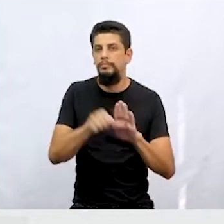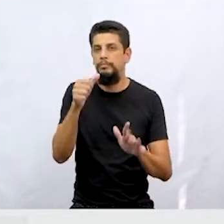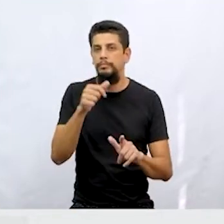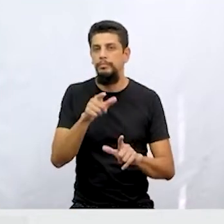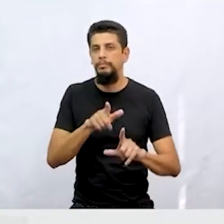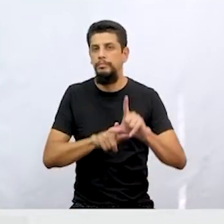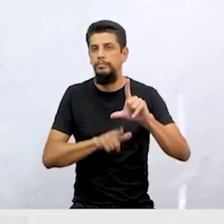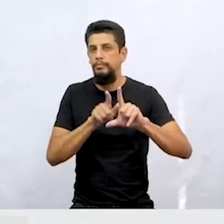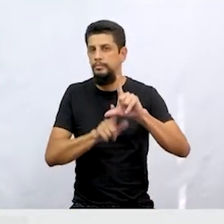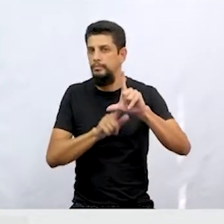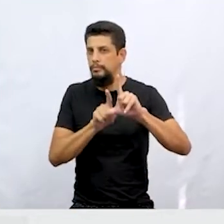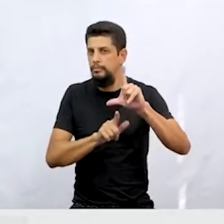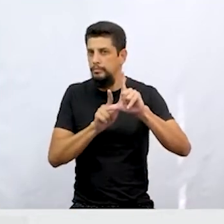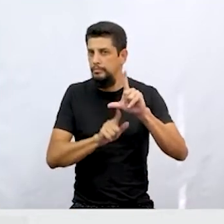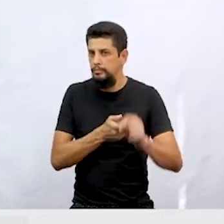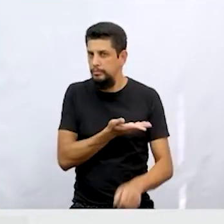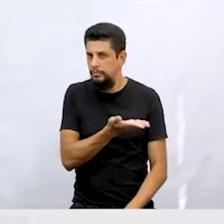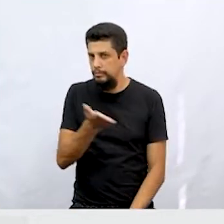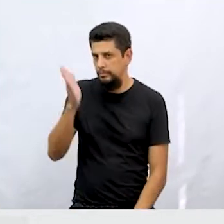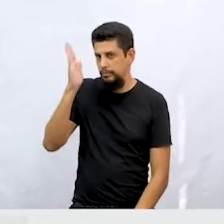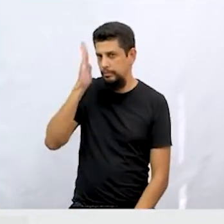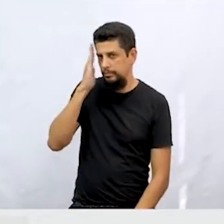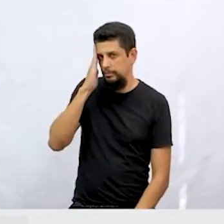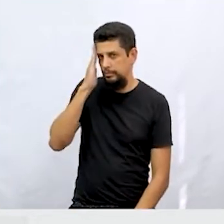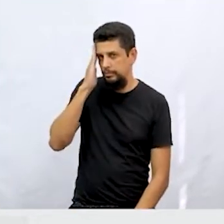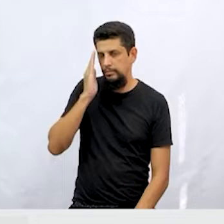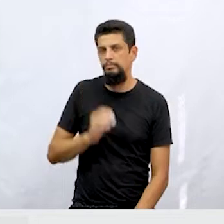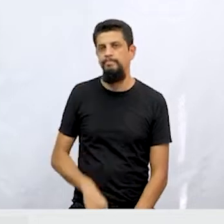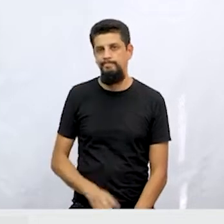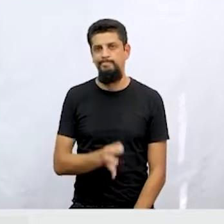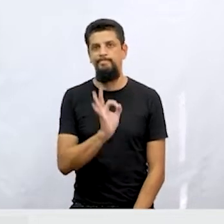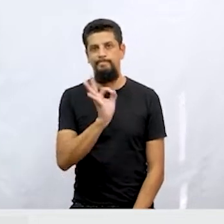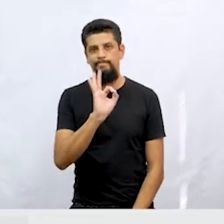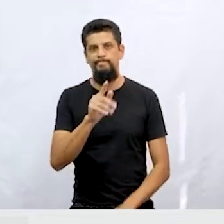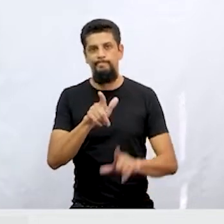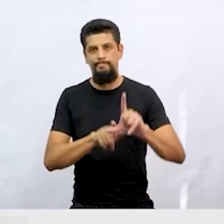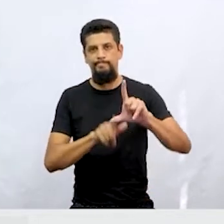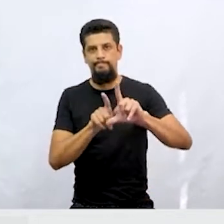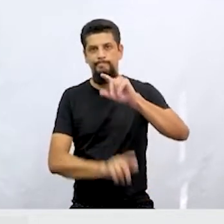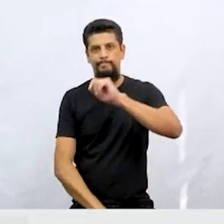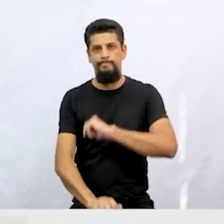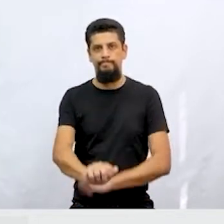primeira letra da palavra amarelinha? É a letra A.